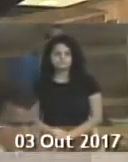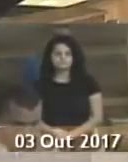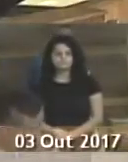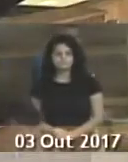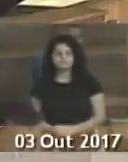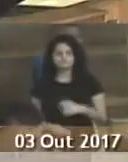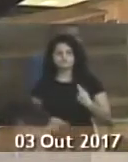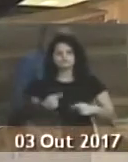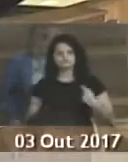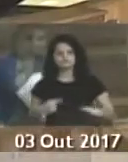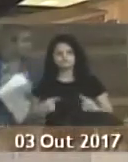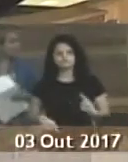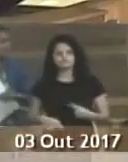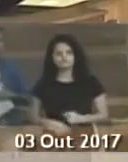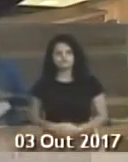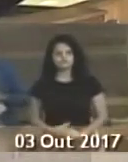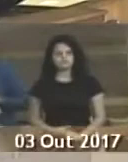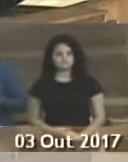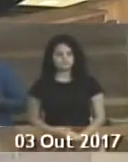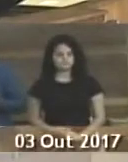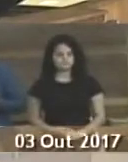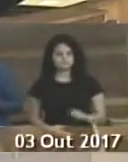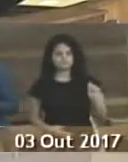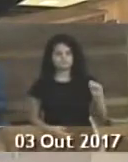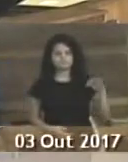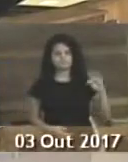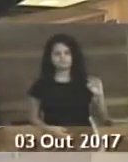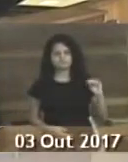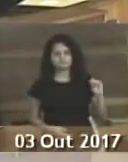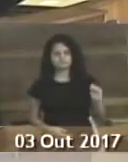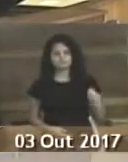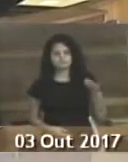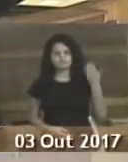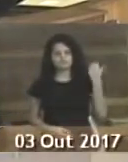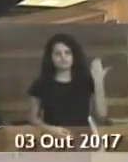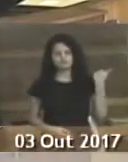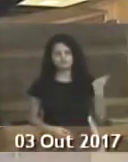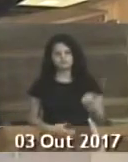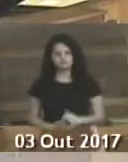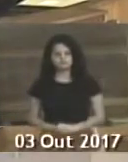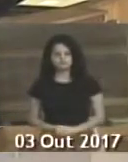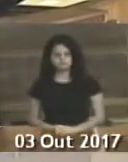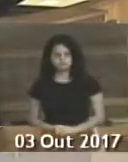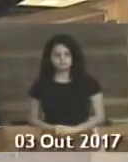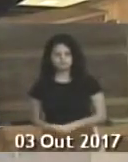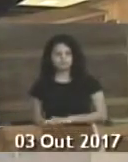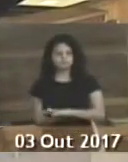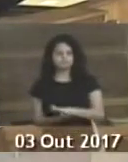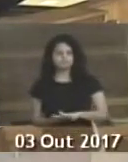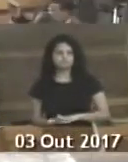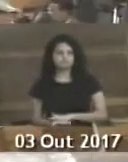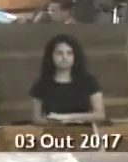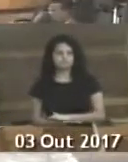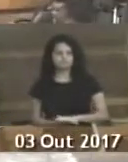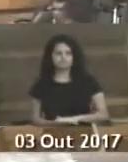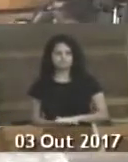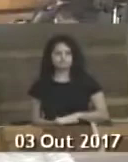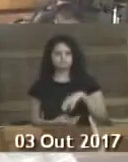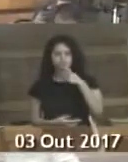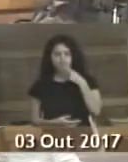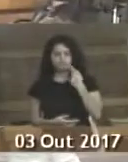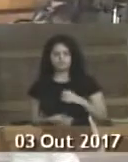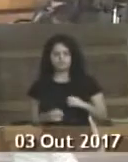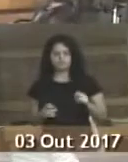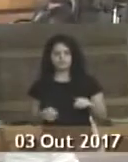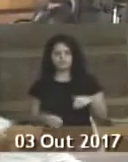Em discussão, as atas das sessões anteriores, não havendo oradores,